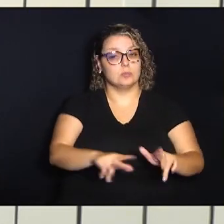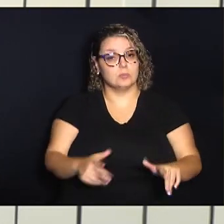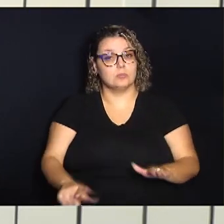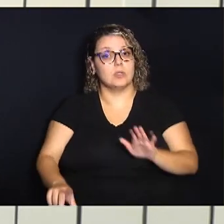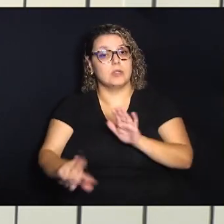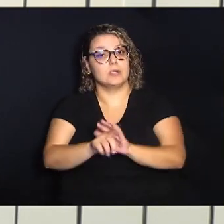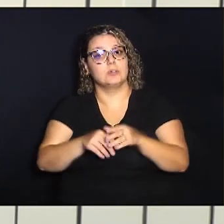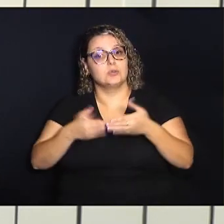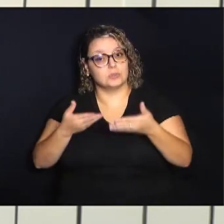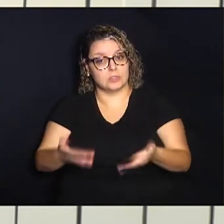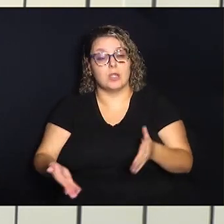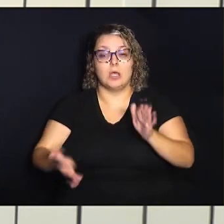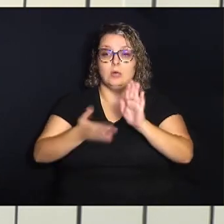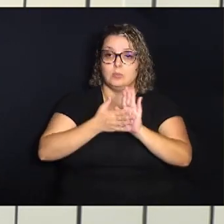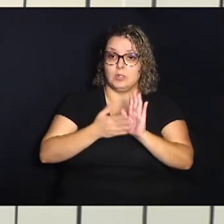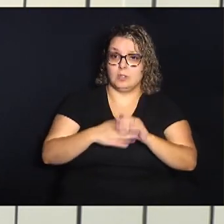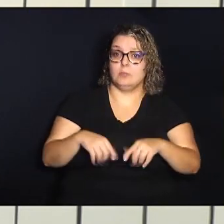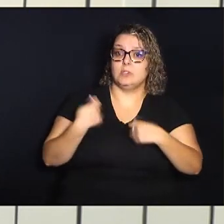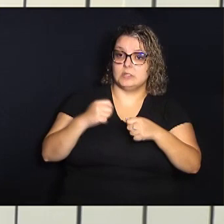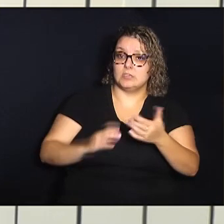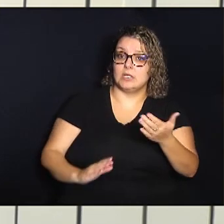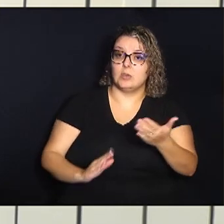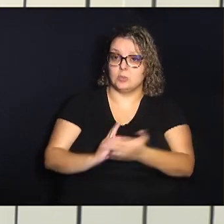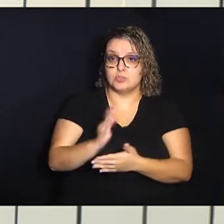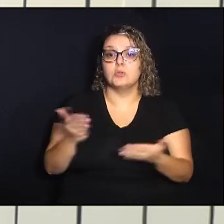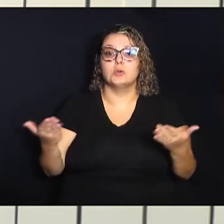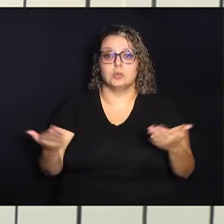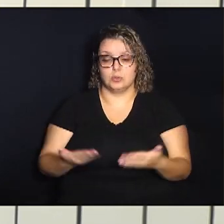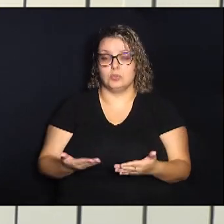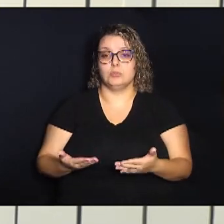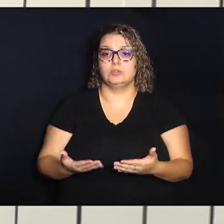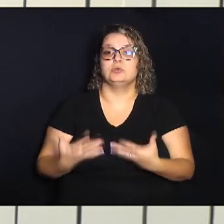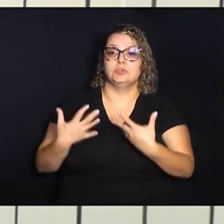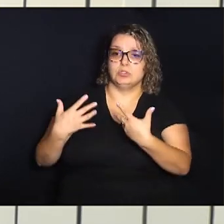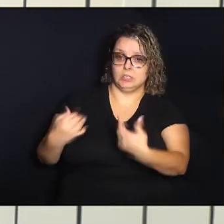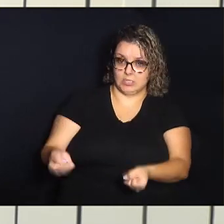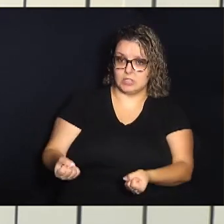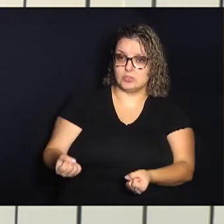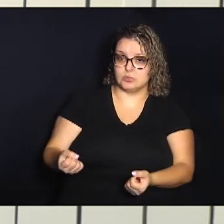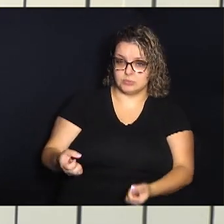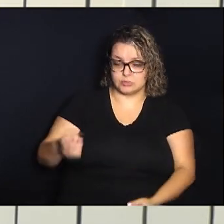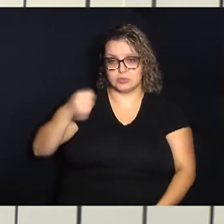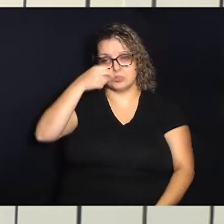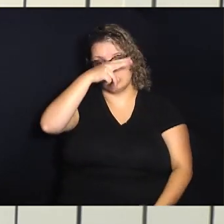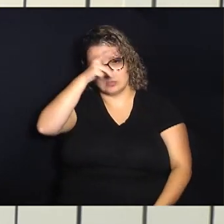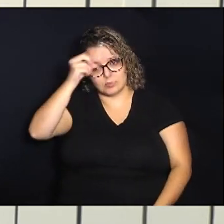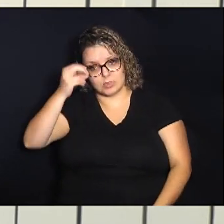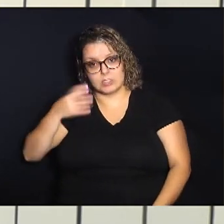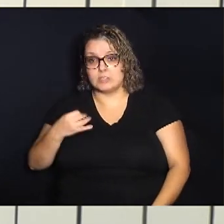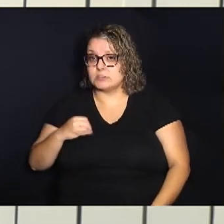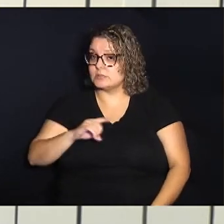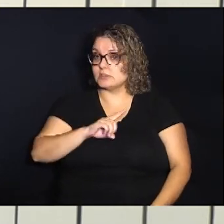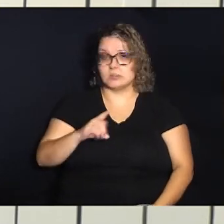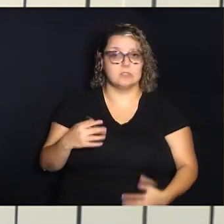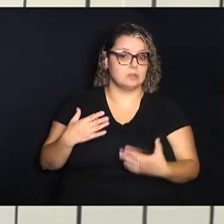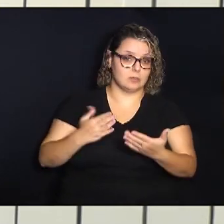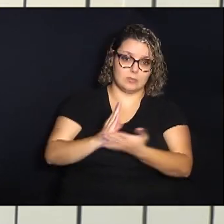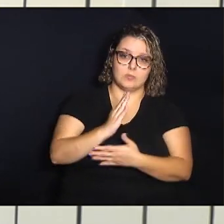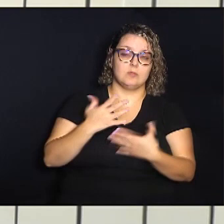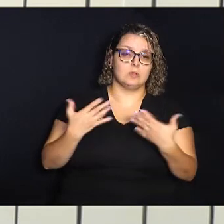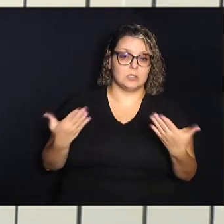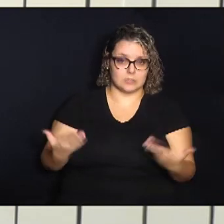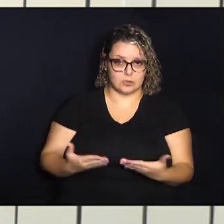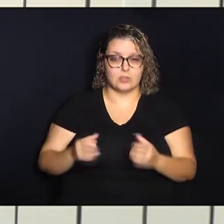lei, a proposta precisa ser aprovada hoje e sancionada pelo prefeito. Se ela não for aprovada hoje, ela pode